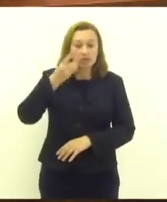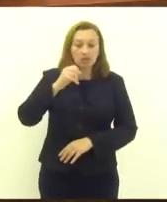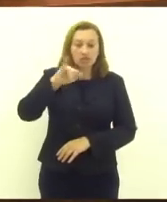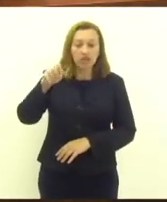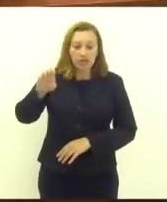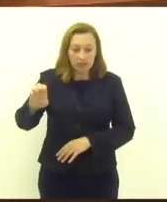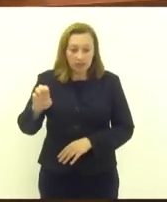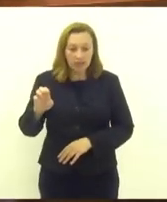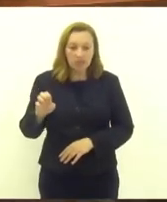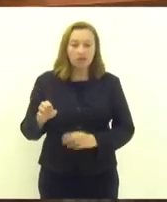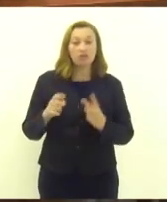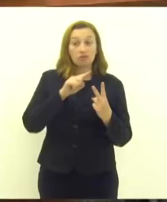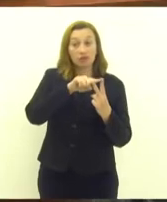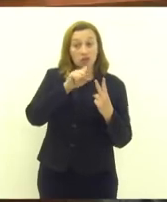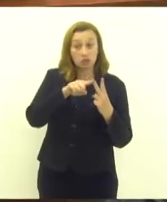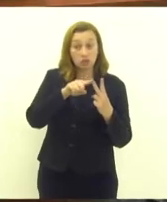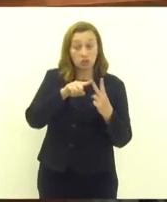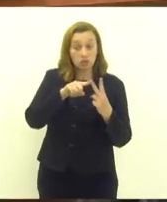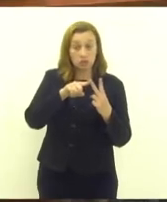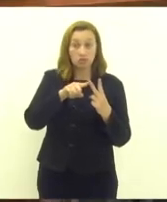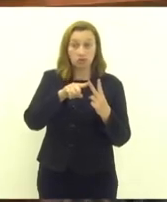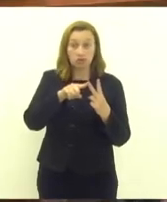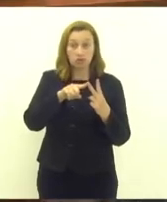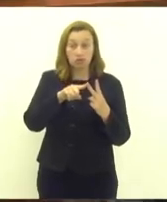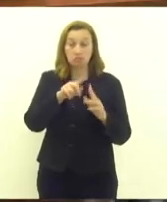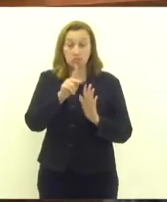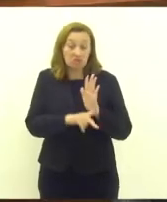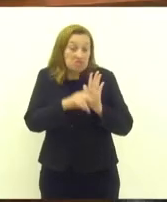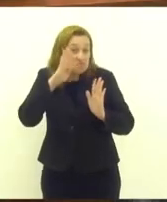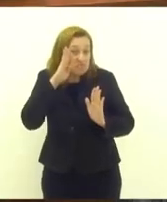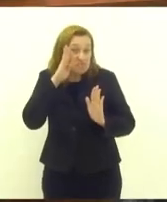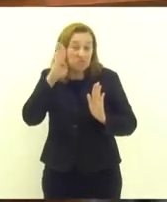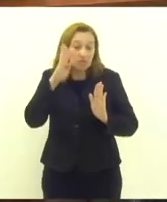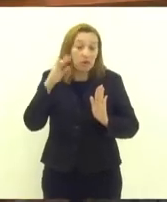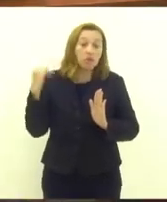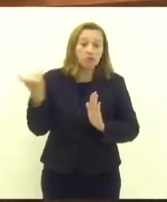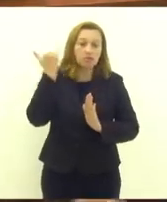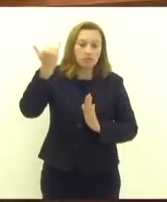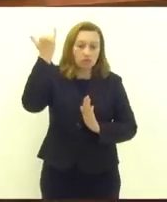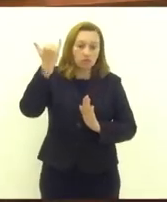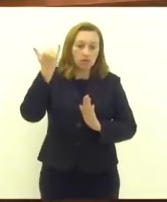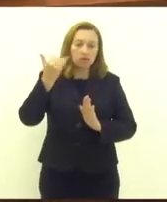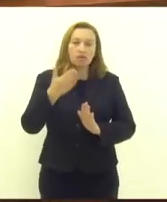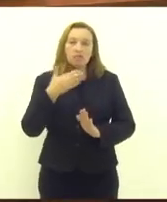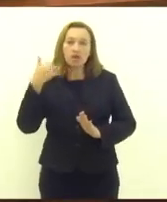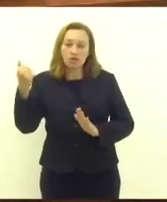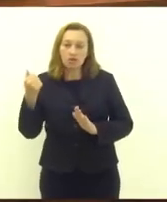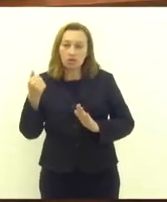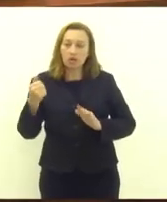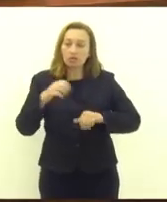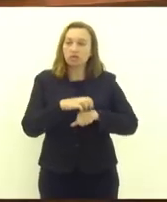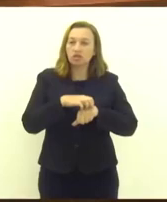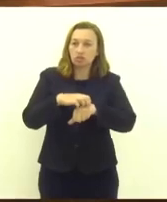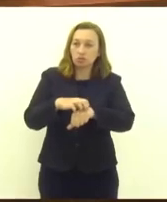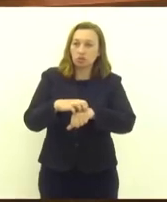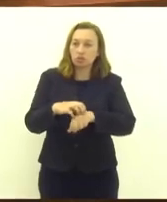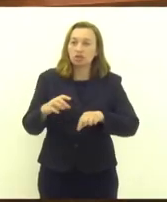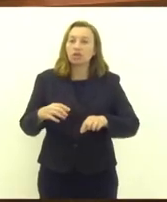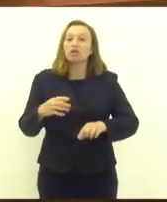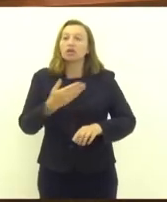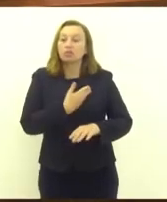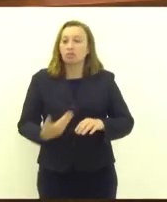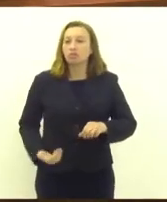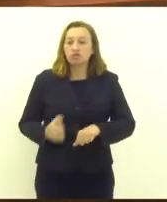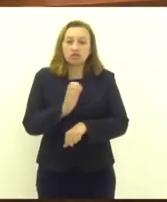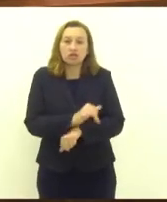fez dois golaços o primeiro com o projeto que aprimora a integração no serviço público de transporte no estado do Rio de Janeiro e o